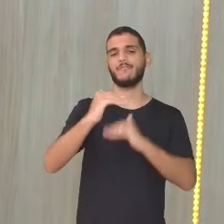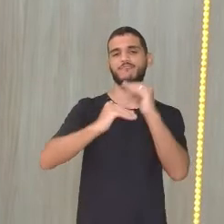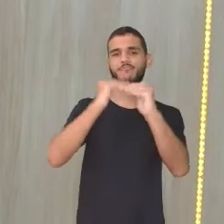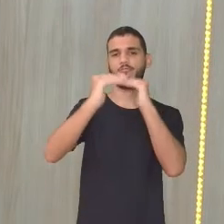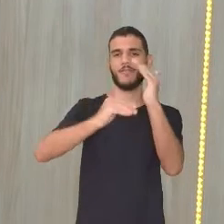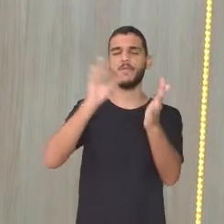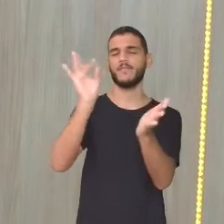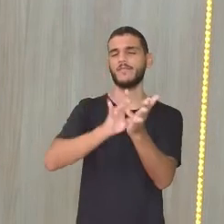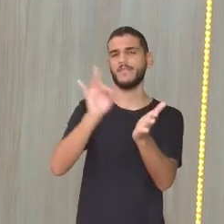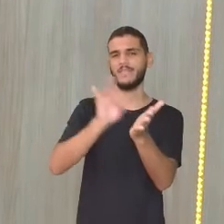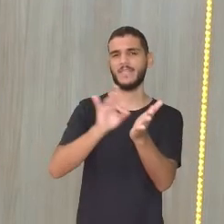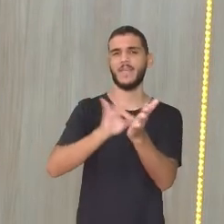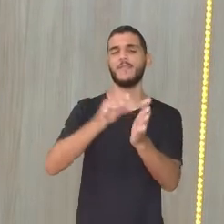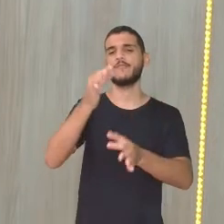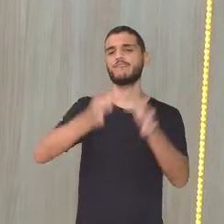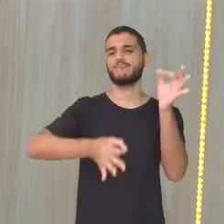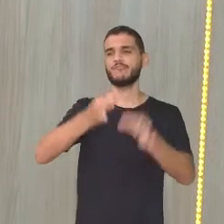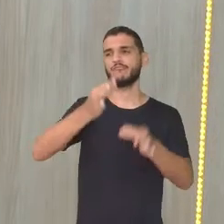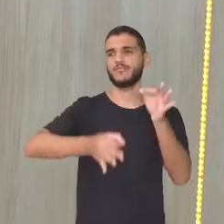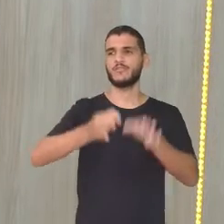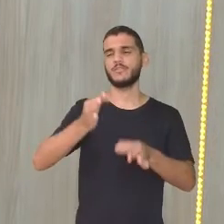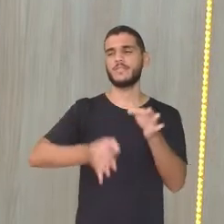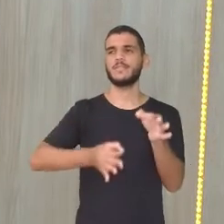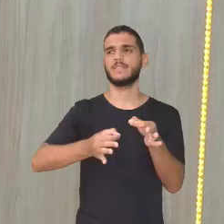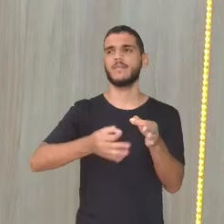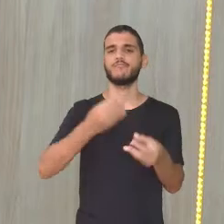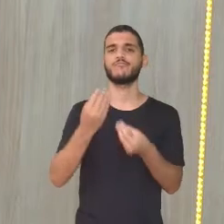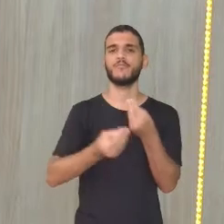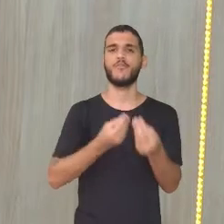Uma justiça que realmente seja, né,